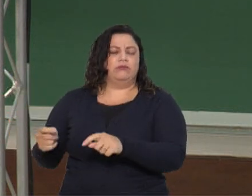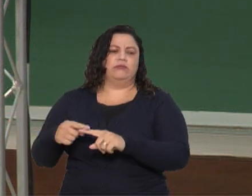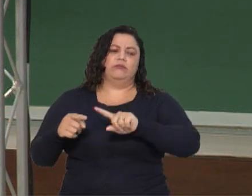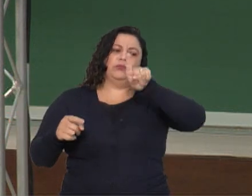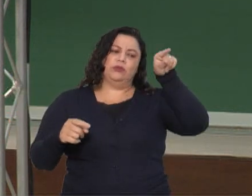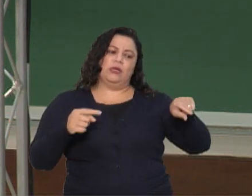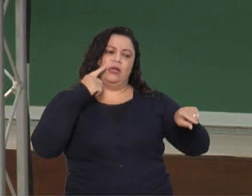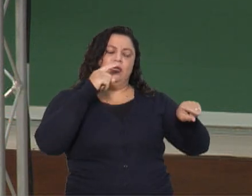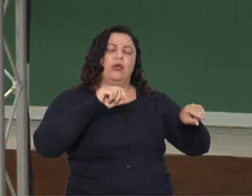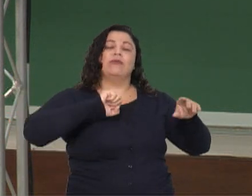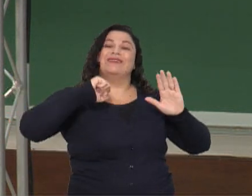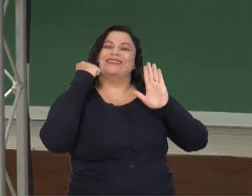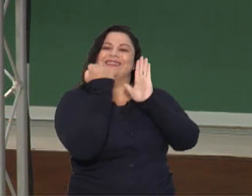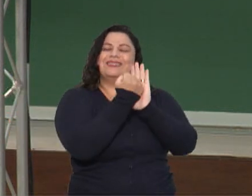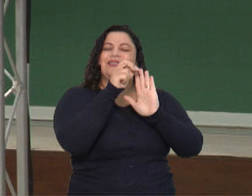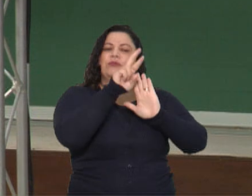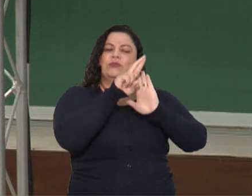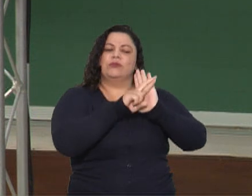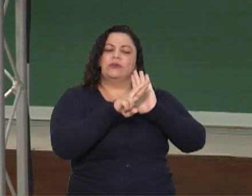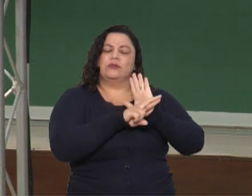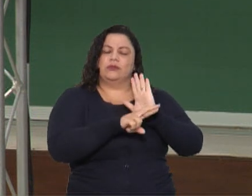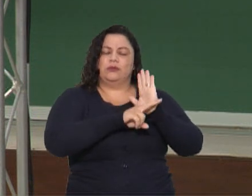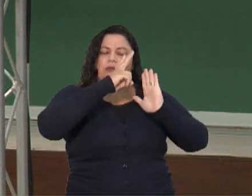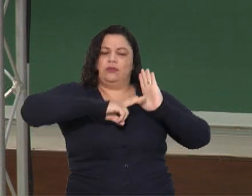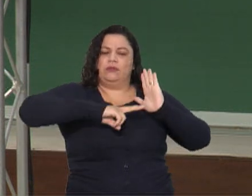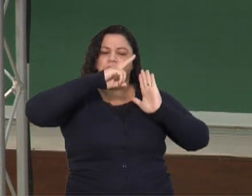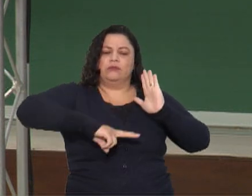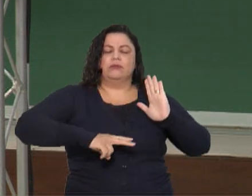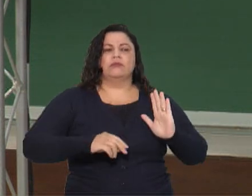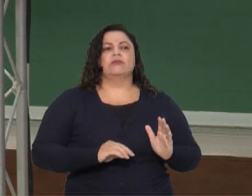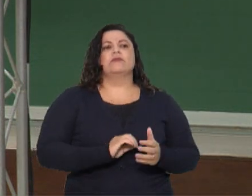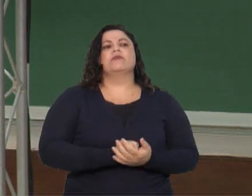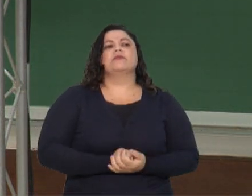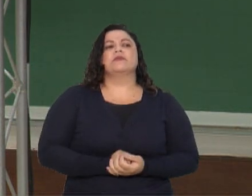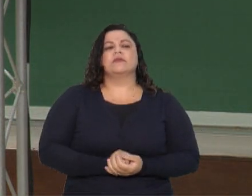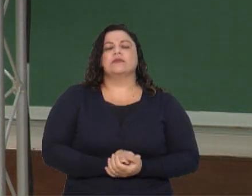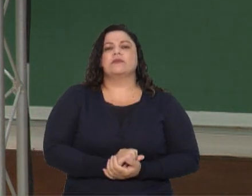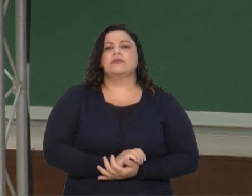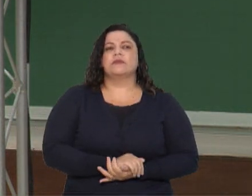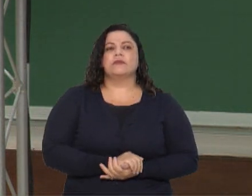vários símbolos e regrinhas para se seguir para a leitura daquele material.